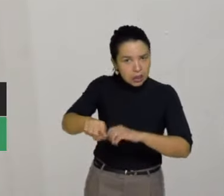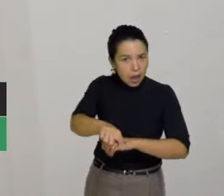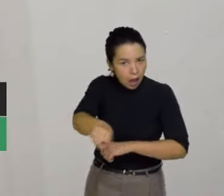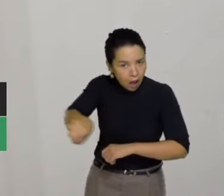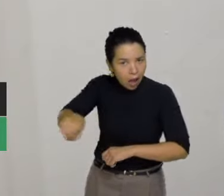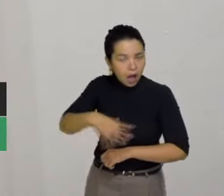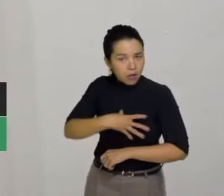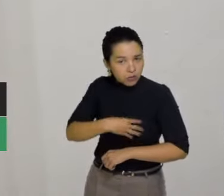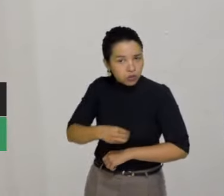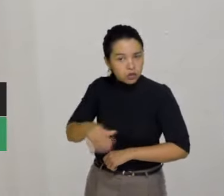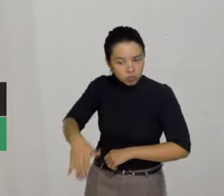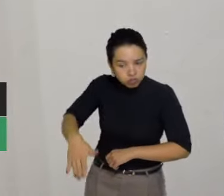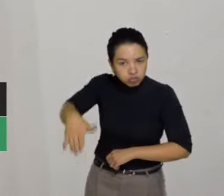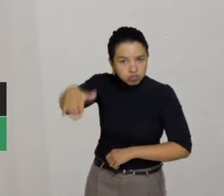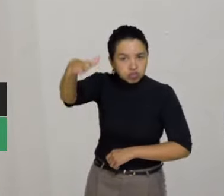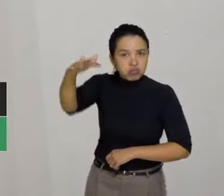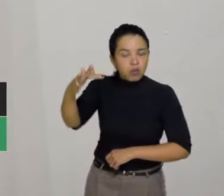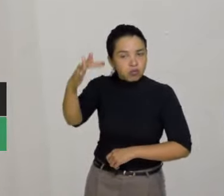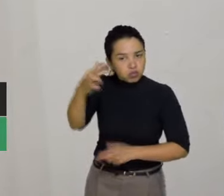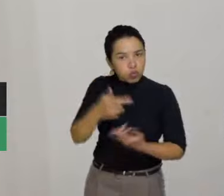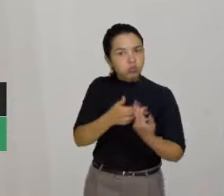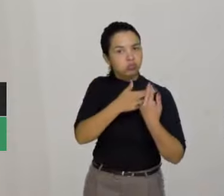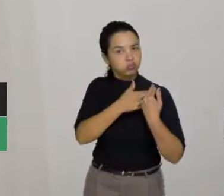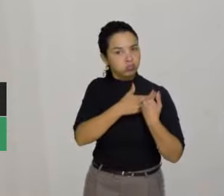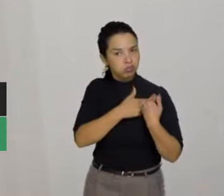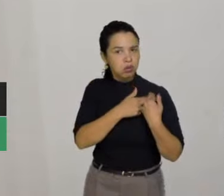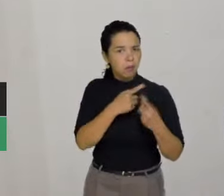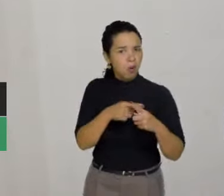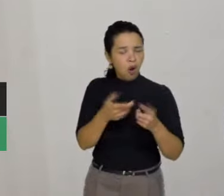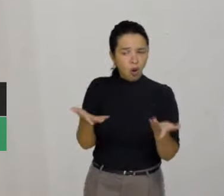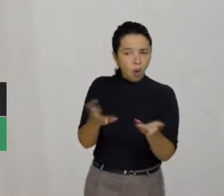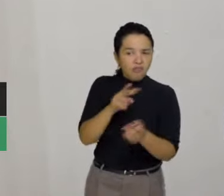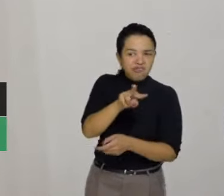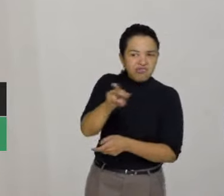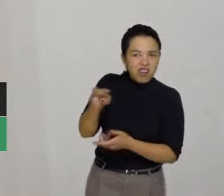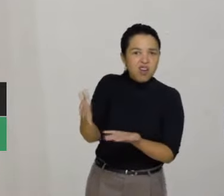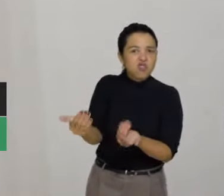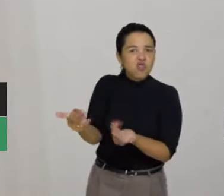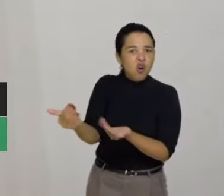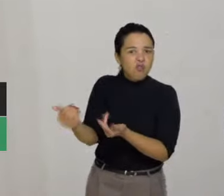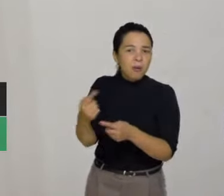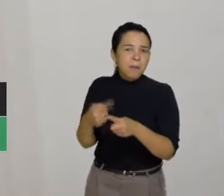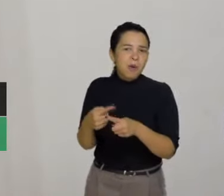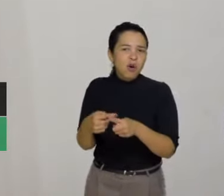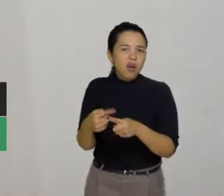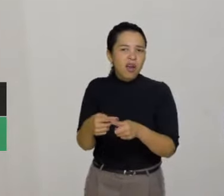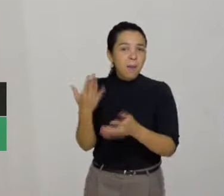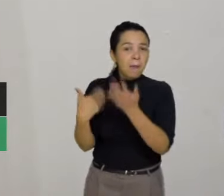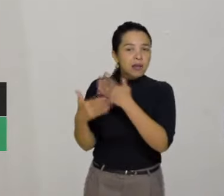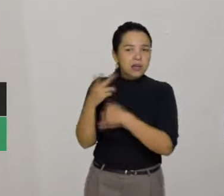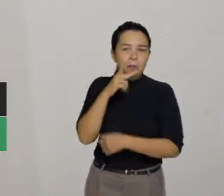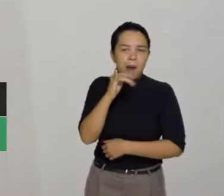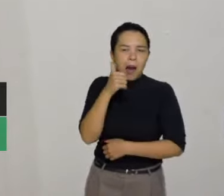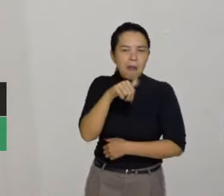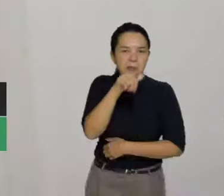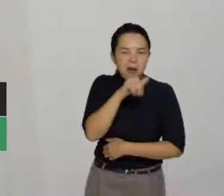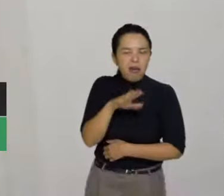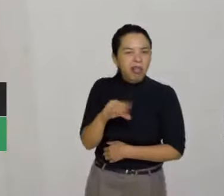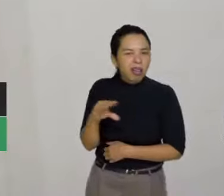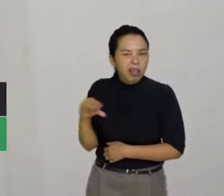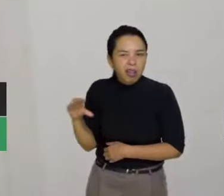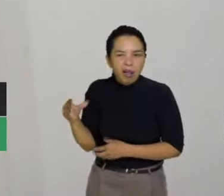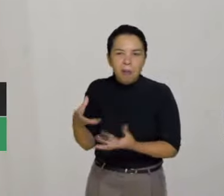vemos por aí também é o resultado de uma geração que foi criada com muito mimimi e pouca noção da